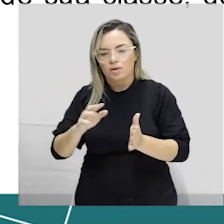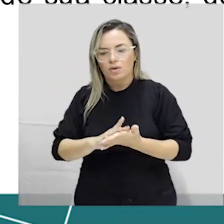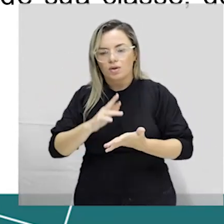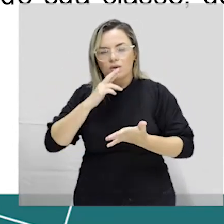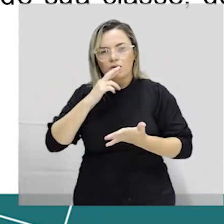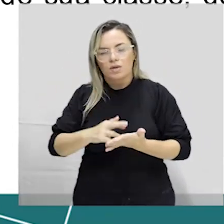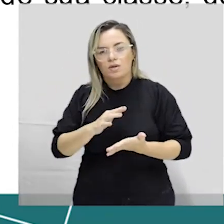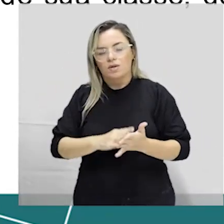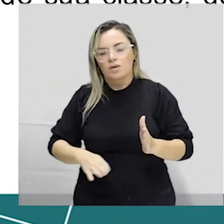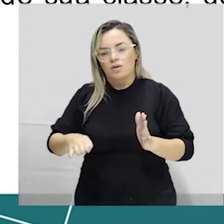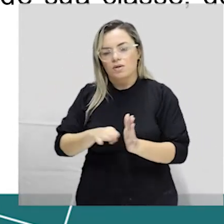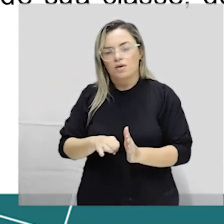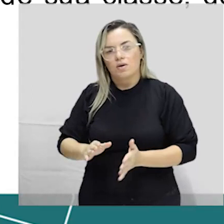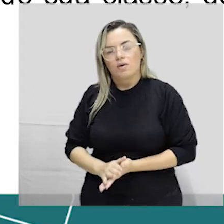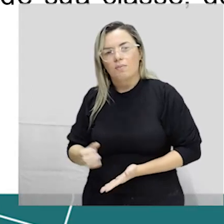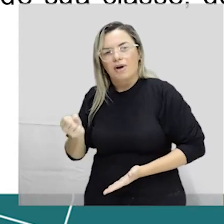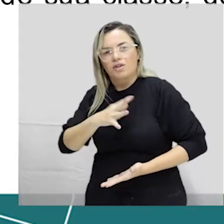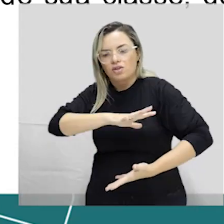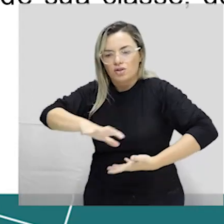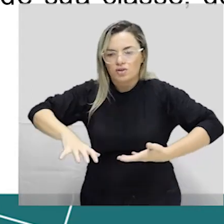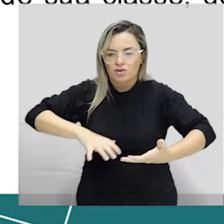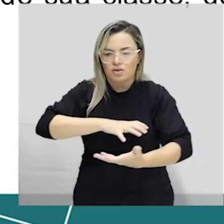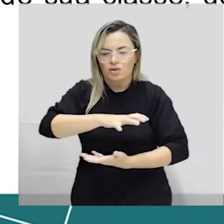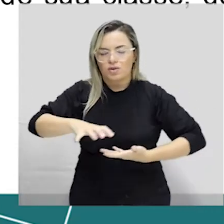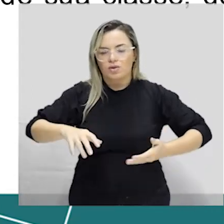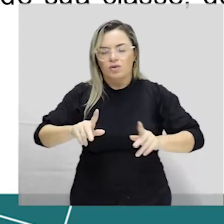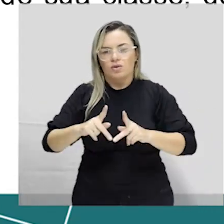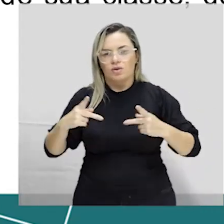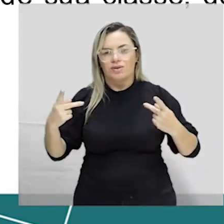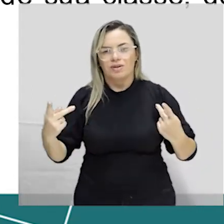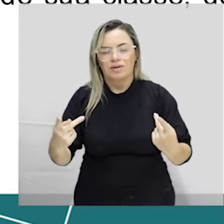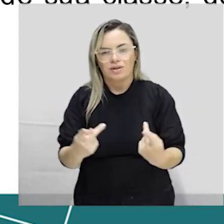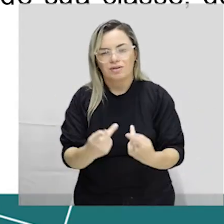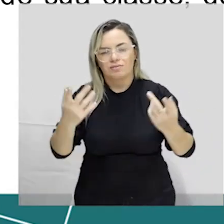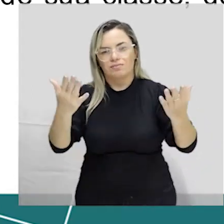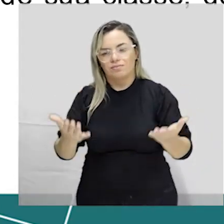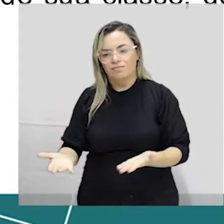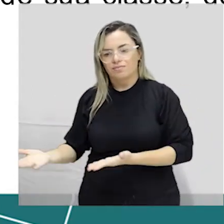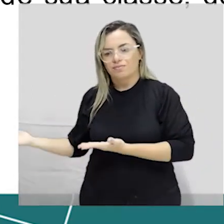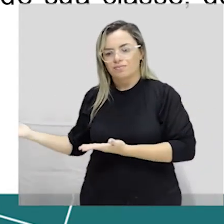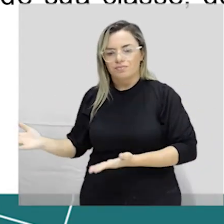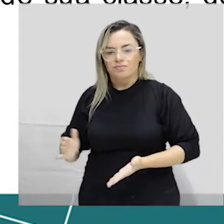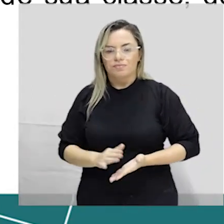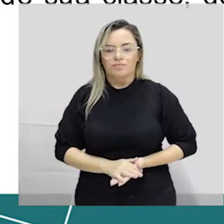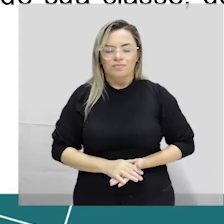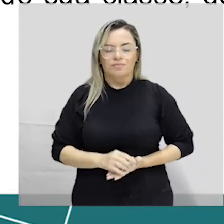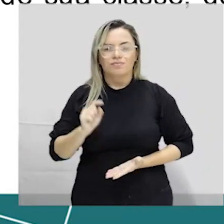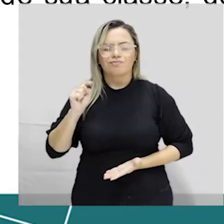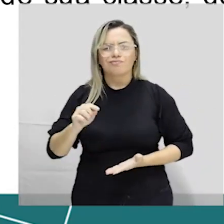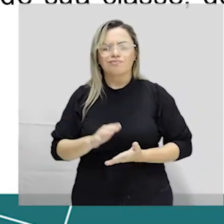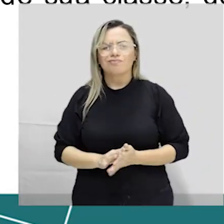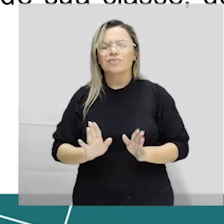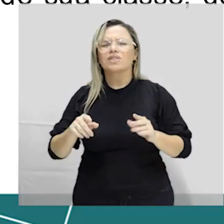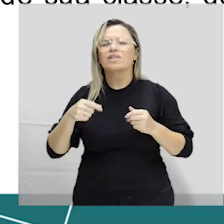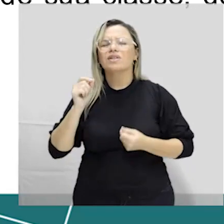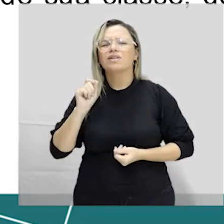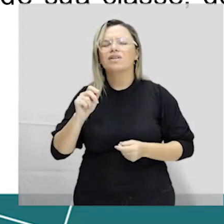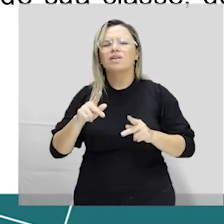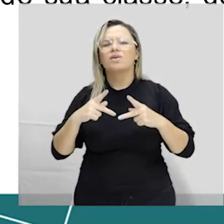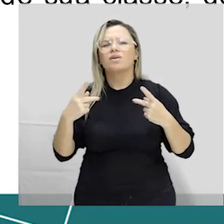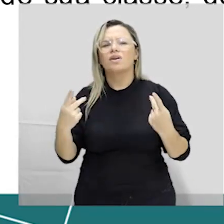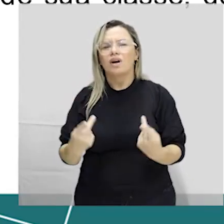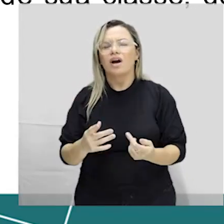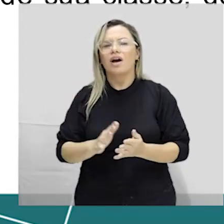isso uma nova revolução, chamada de Revolução do Proletariado. Quem que é o proletariado? É a